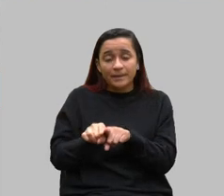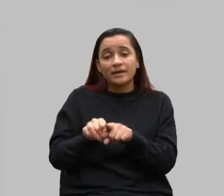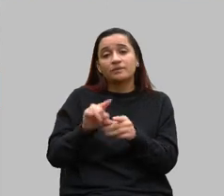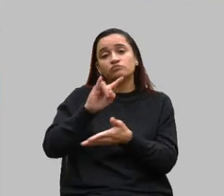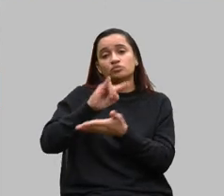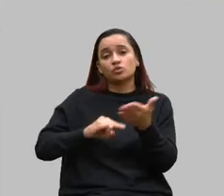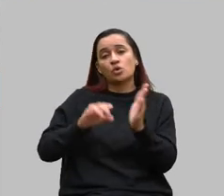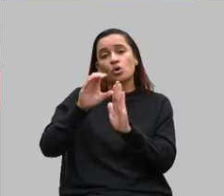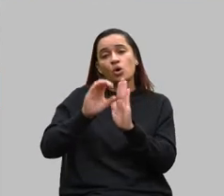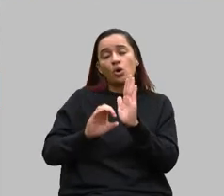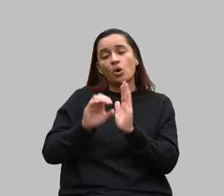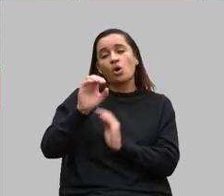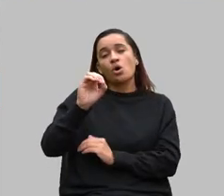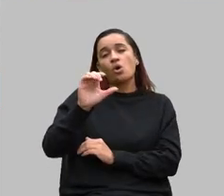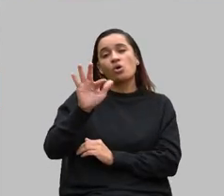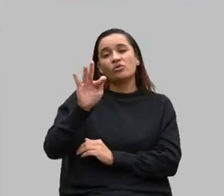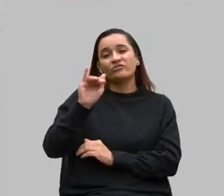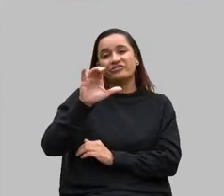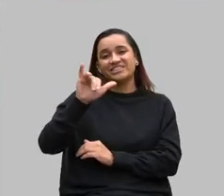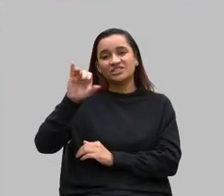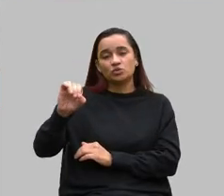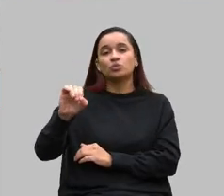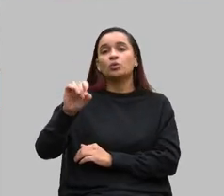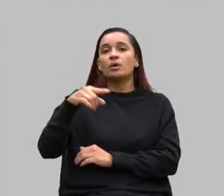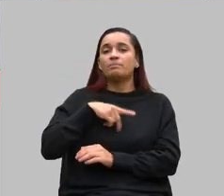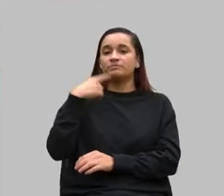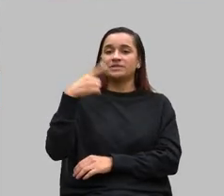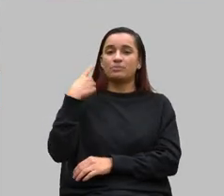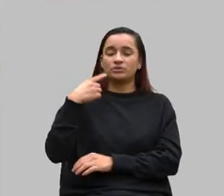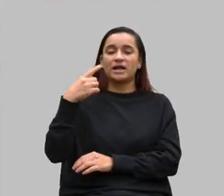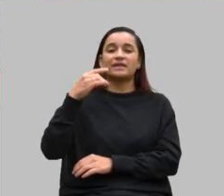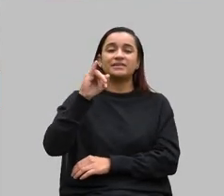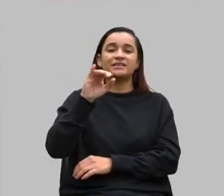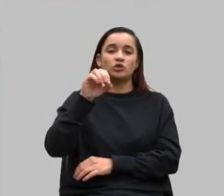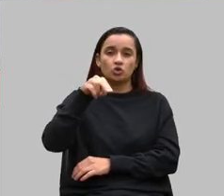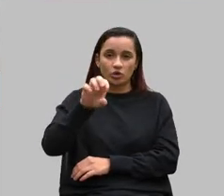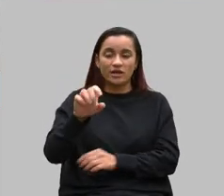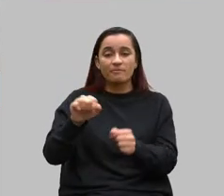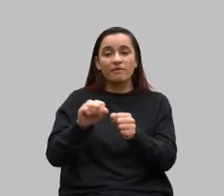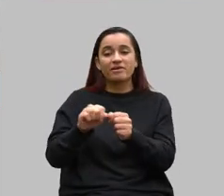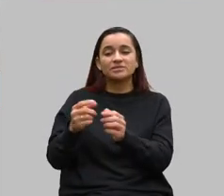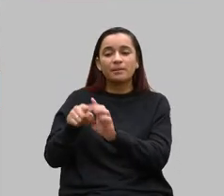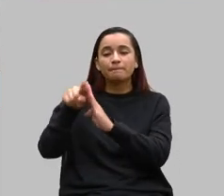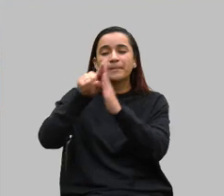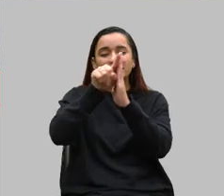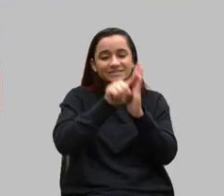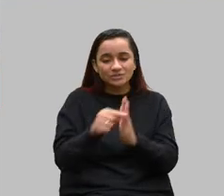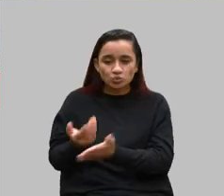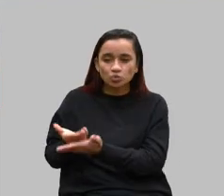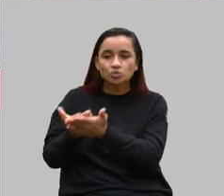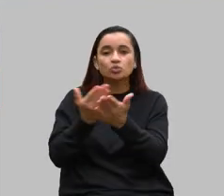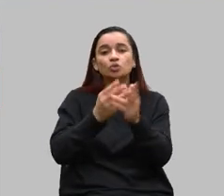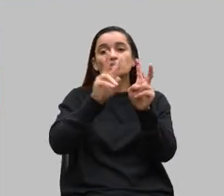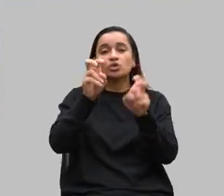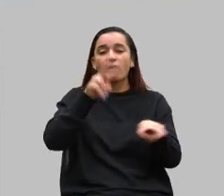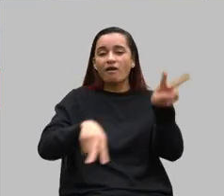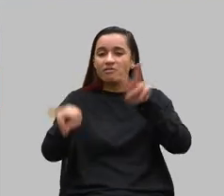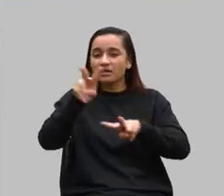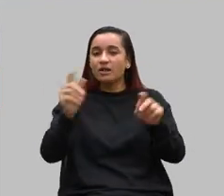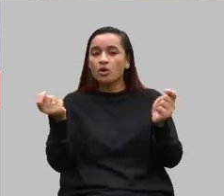deputada Federal delegada ion para que seja feito um estudo da viabilidade técnica para a implantação de sistema de